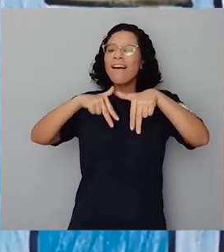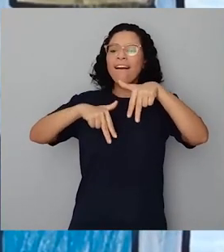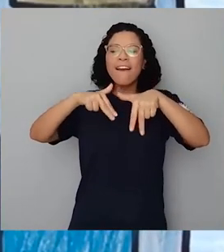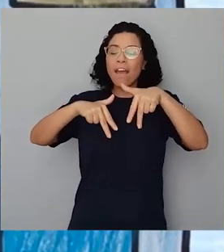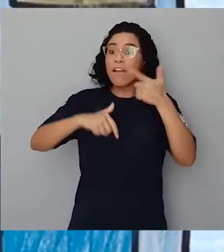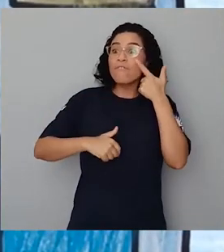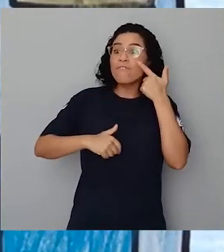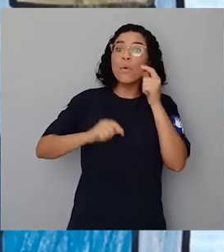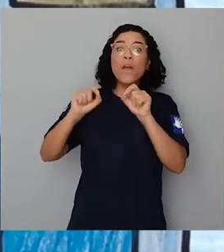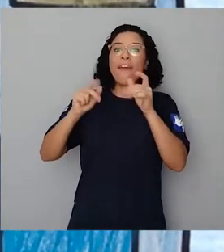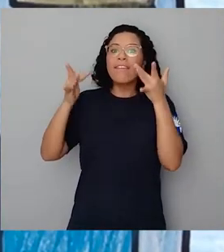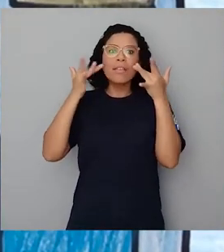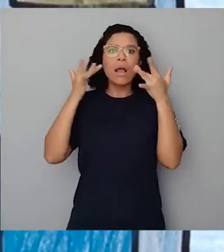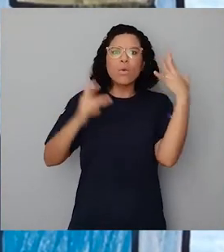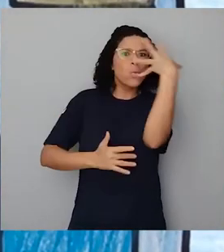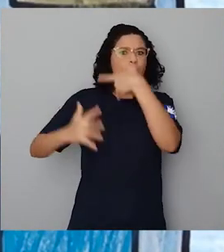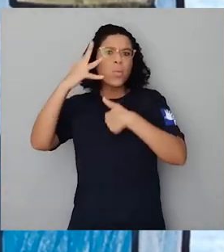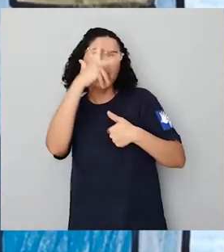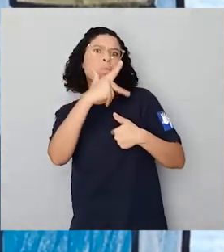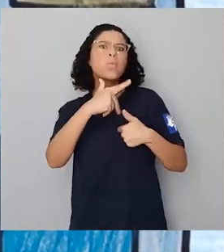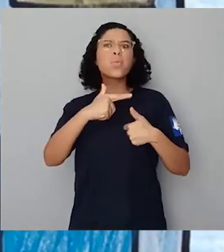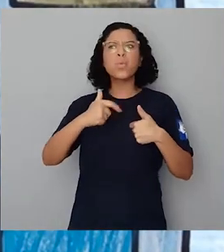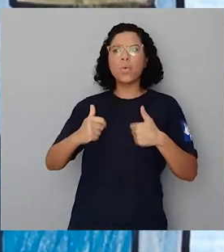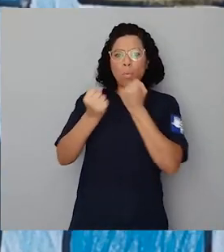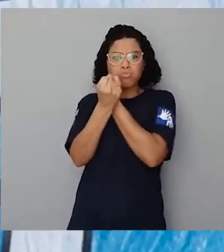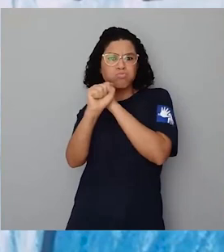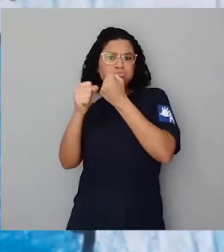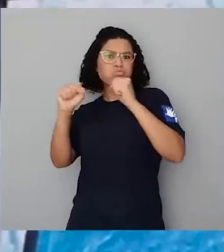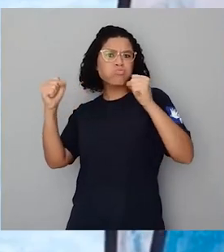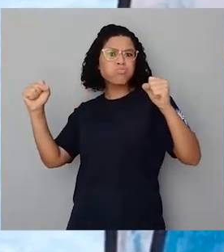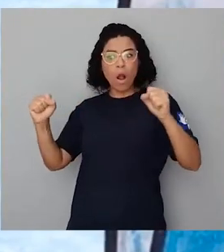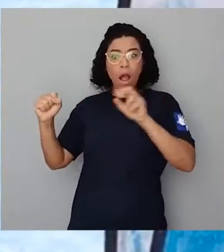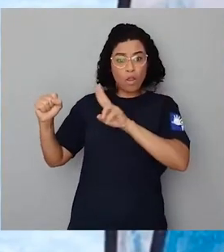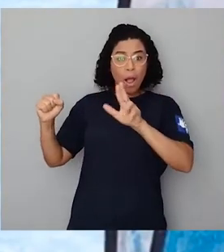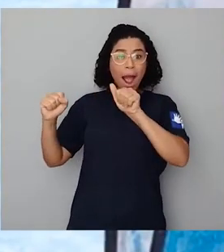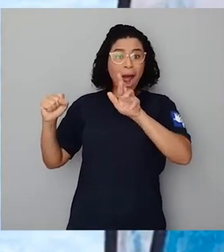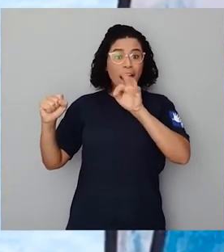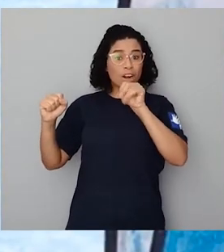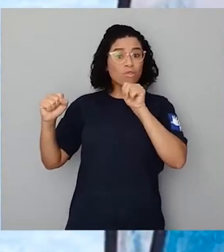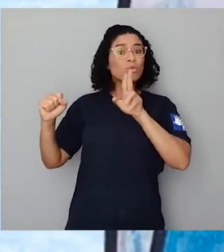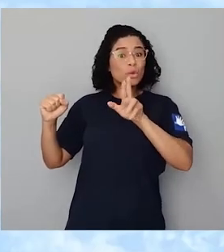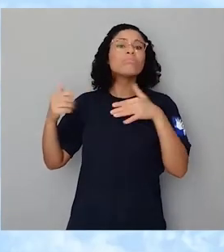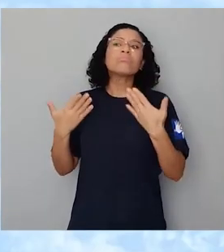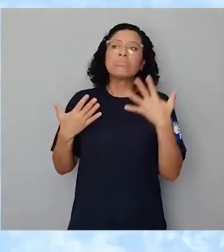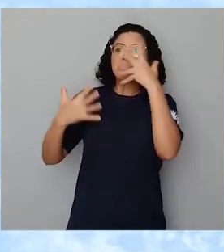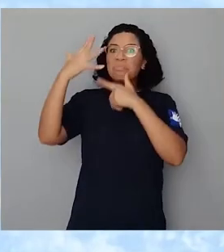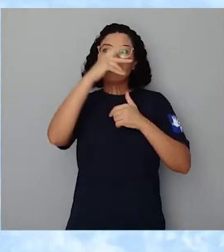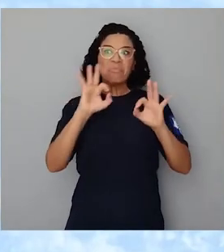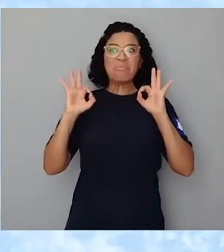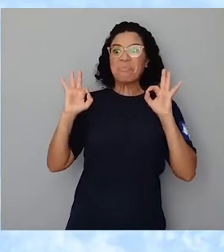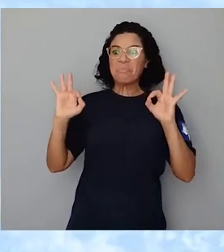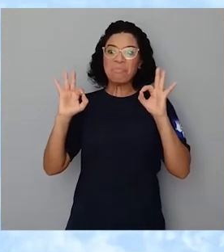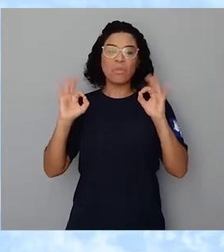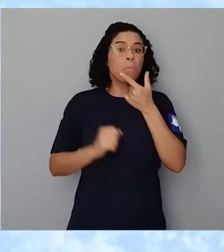Era lindo e bem grande. Esse teatro era o Arthur Azevedo. Ficou deslumbrado de tanta beleza. Depois de todo